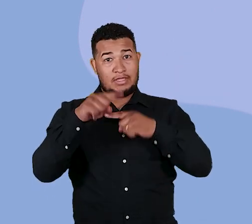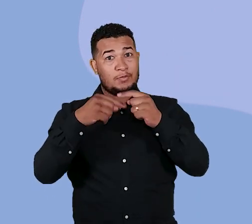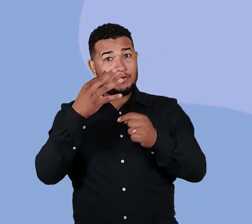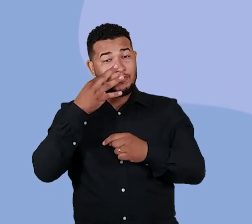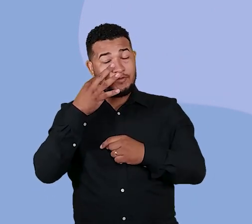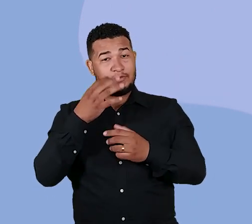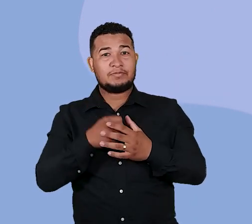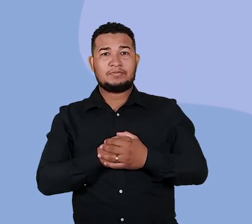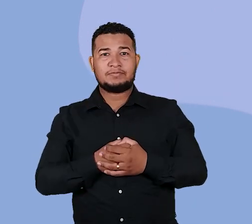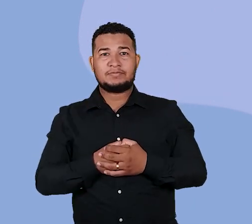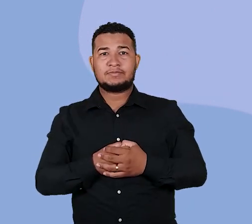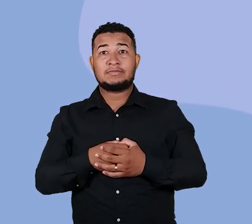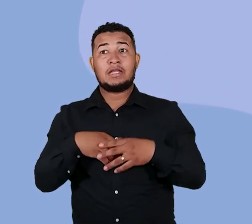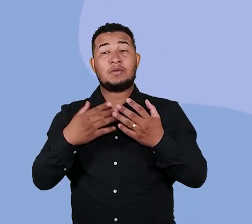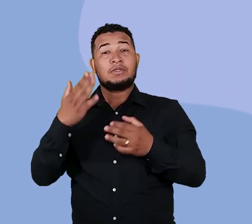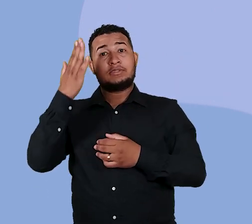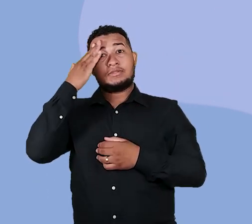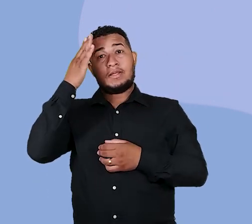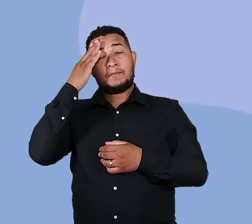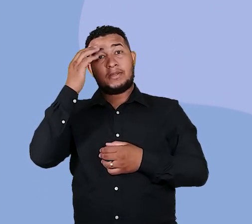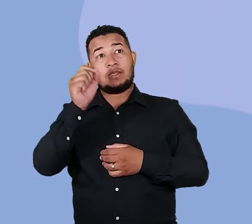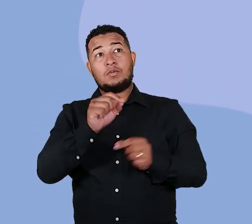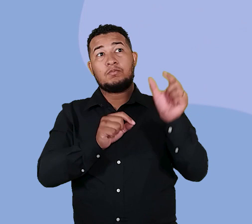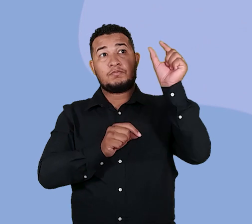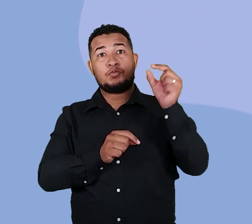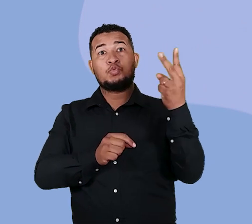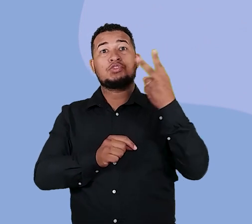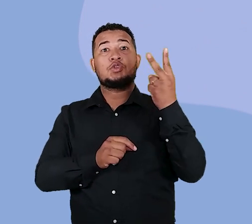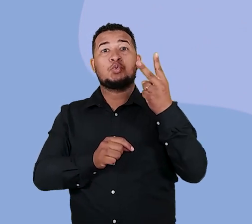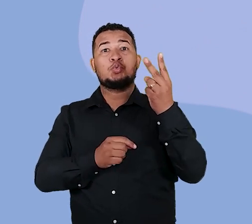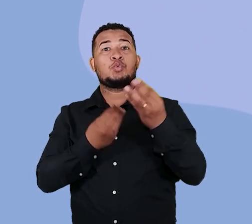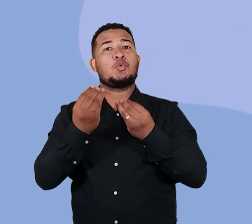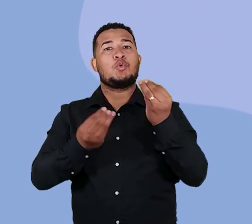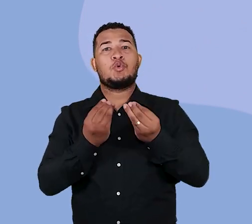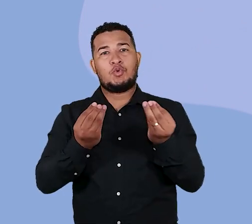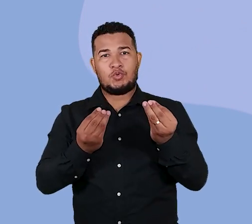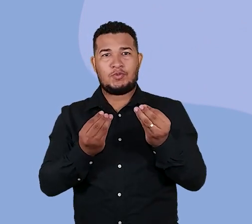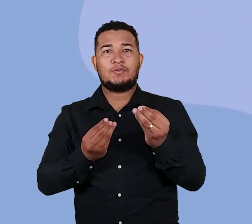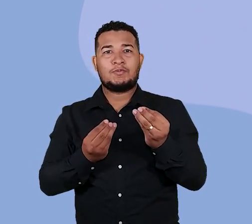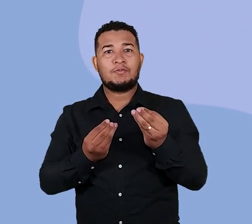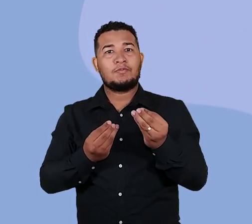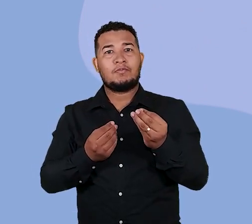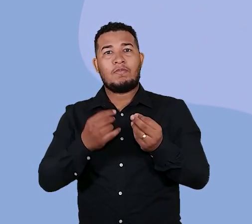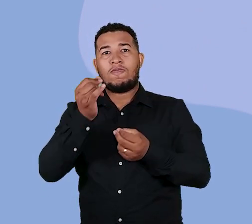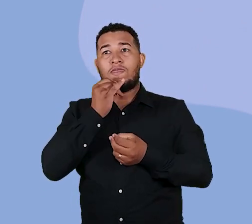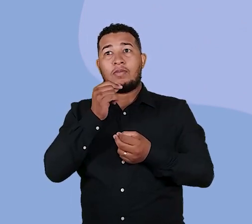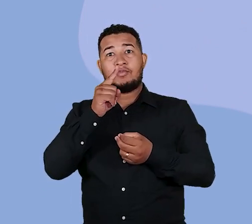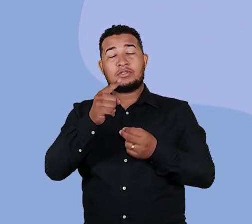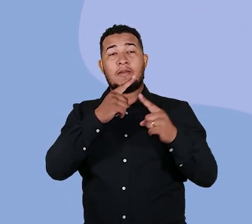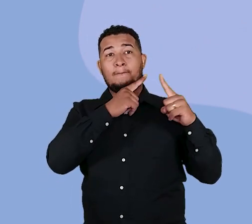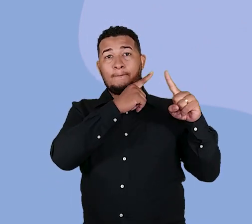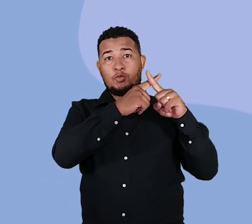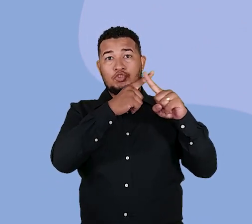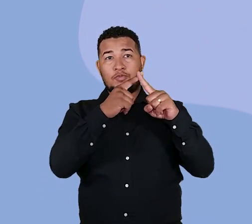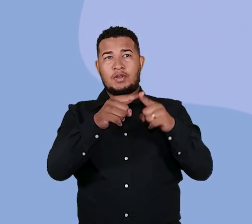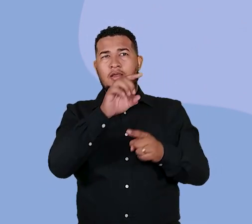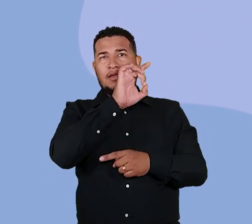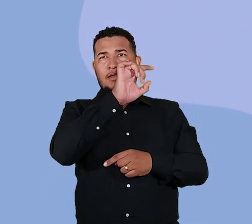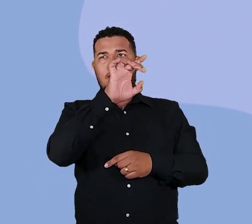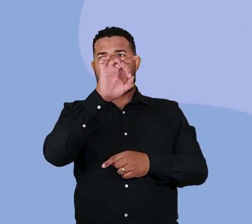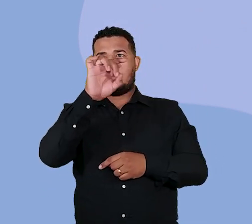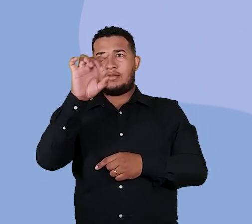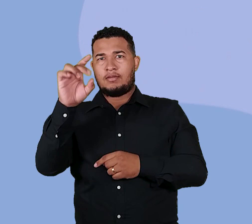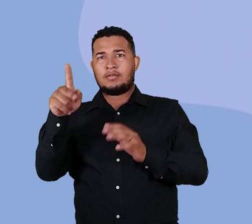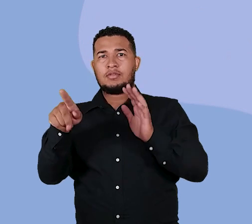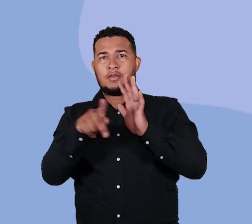você confere, hein? Para saber o segundo dígito ali, você vai multiplicar cada algarismo